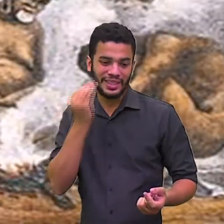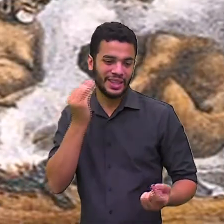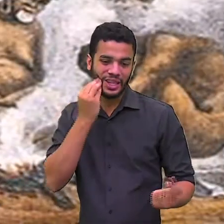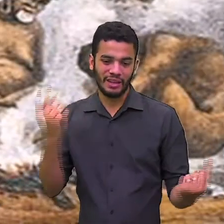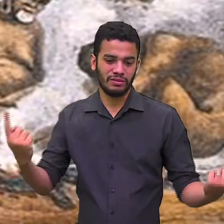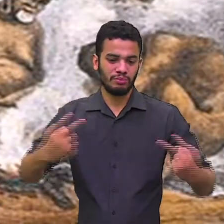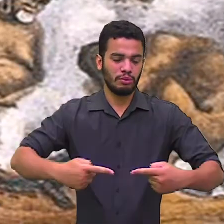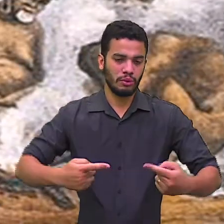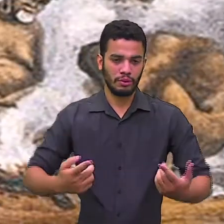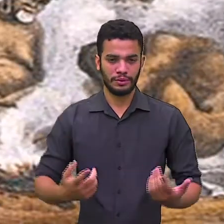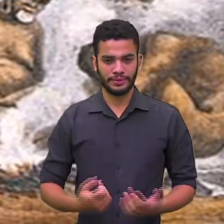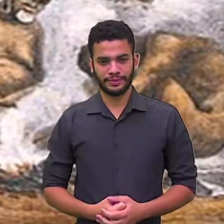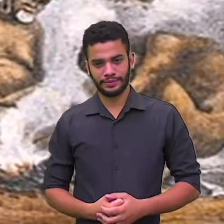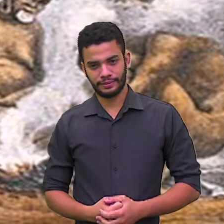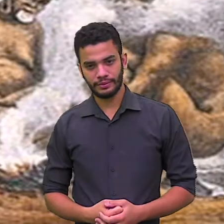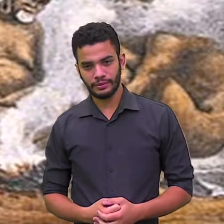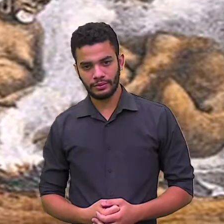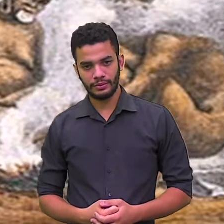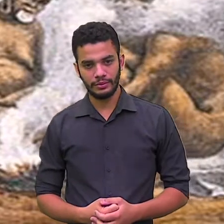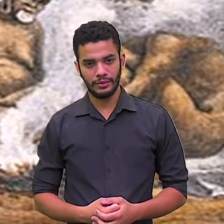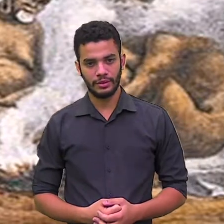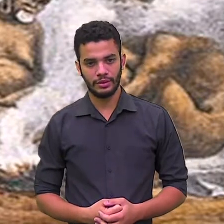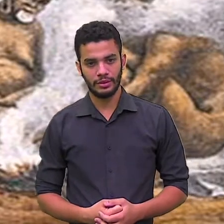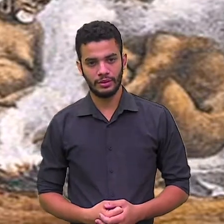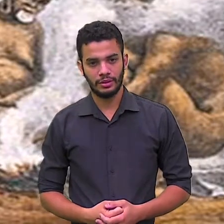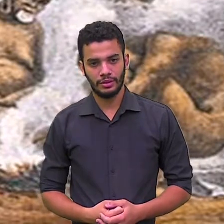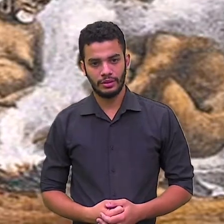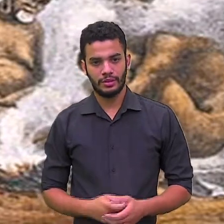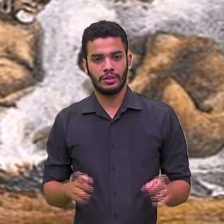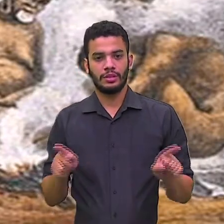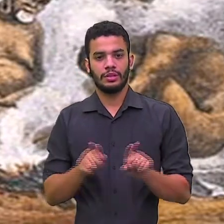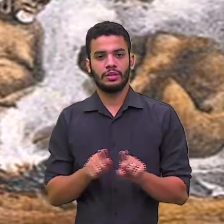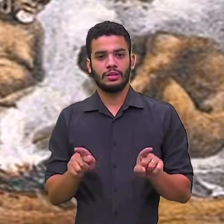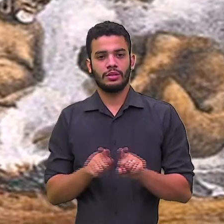dos indígenas era a